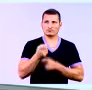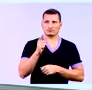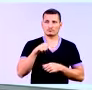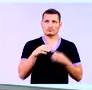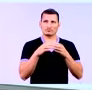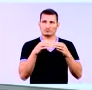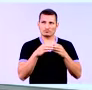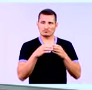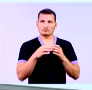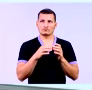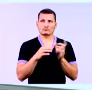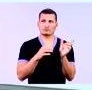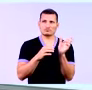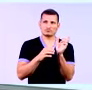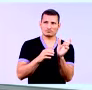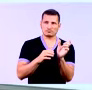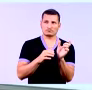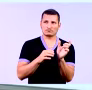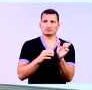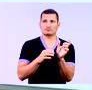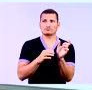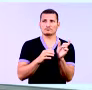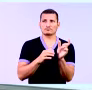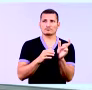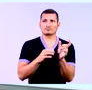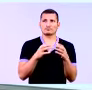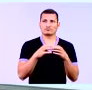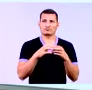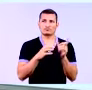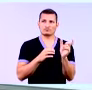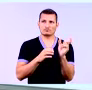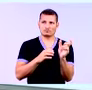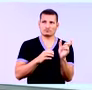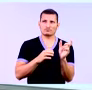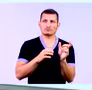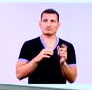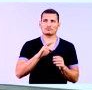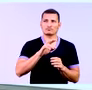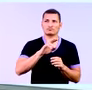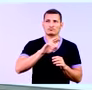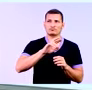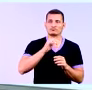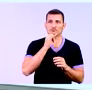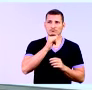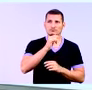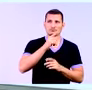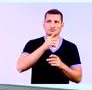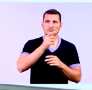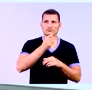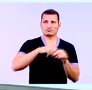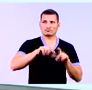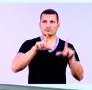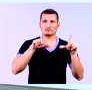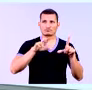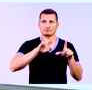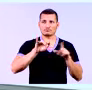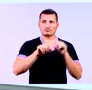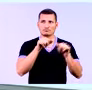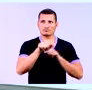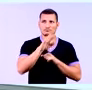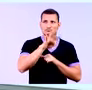serão executados sobre a base de dados, um conjunto de comandos que, quando executados, alterarão a base de dados. Esse é o conceito de